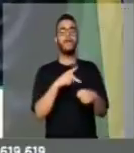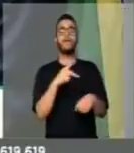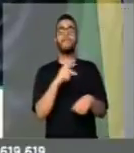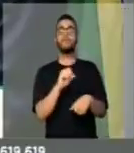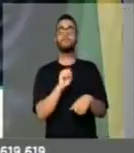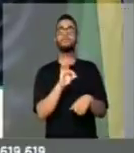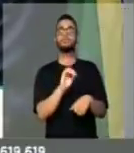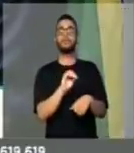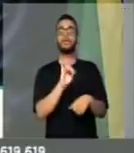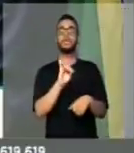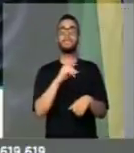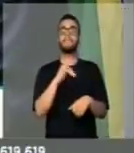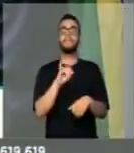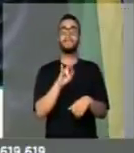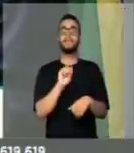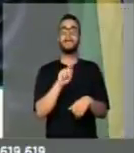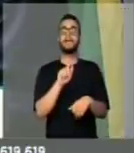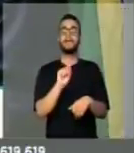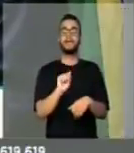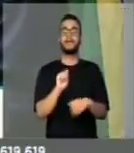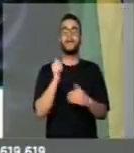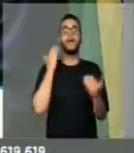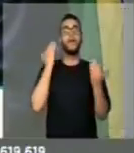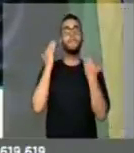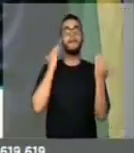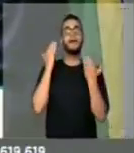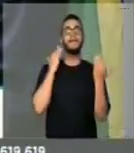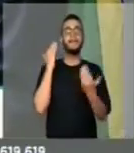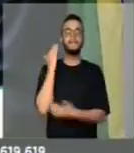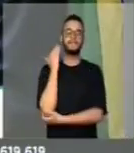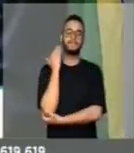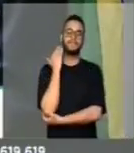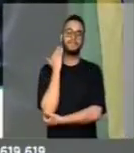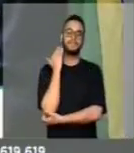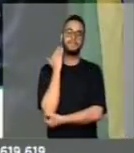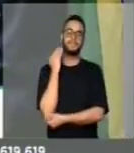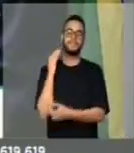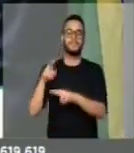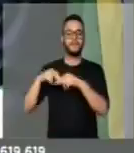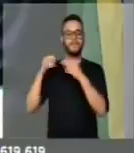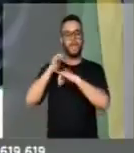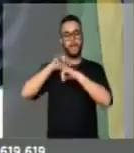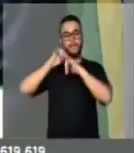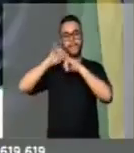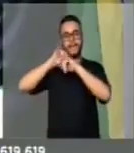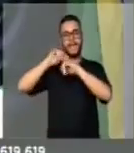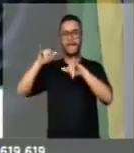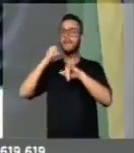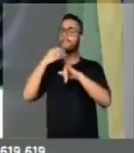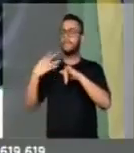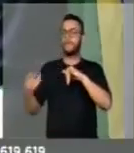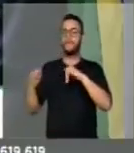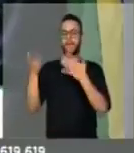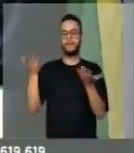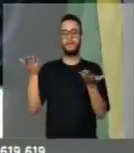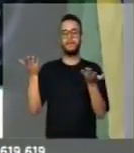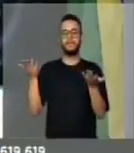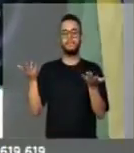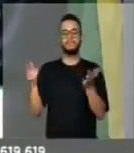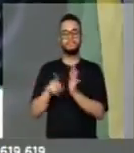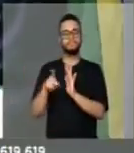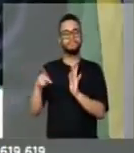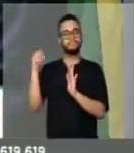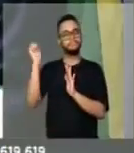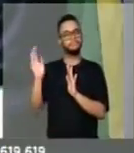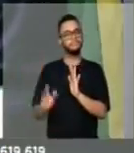Numa alusão a essa propaganda muito bem feita do marketing brasileiro, aonde